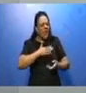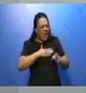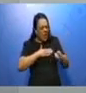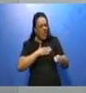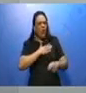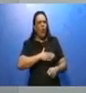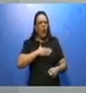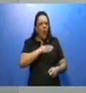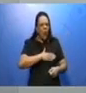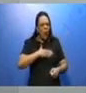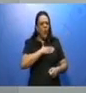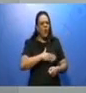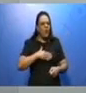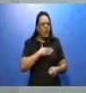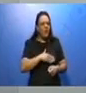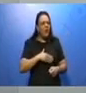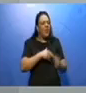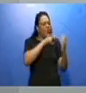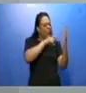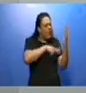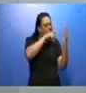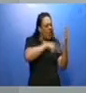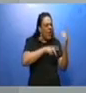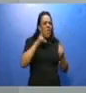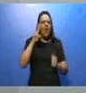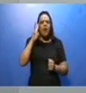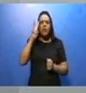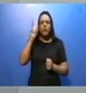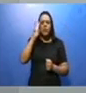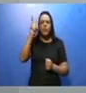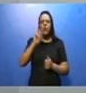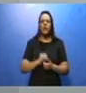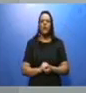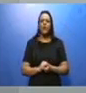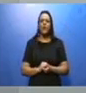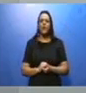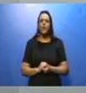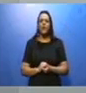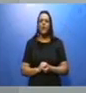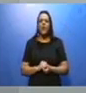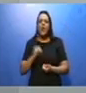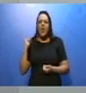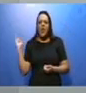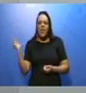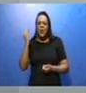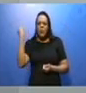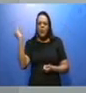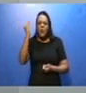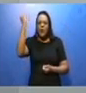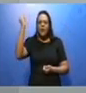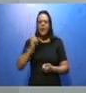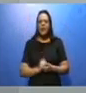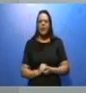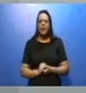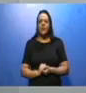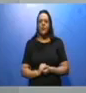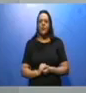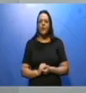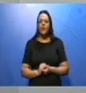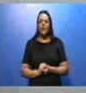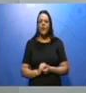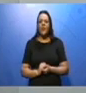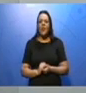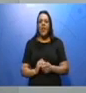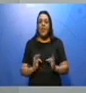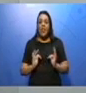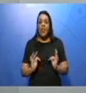nós muitas vezes vamos observar que é importante usar, por exemplo, as técnicas de construção de